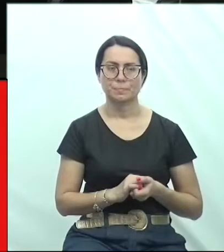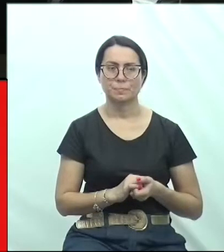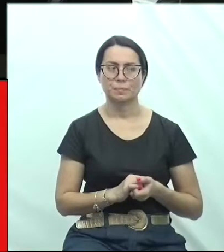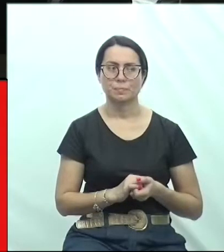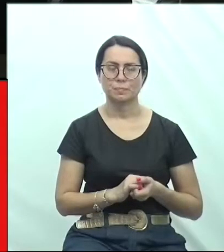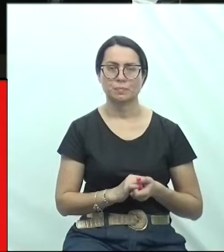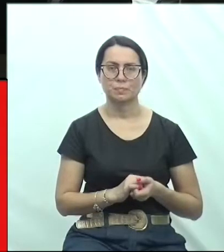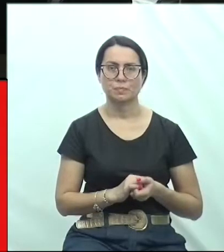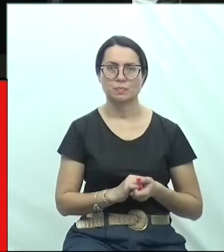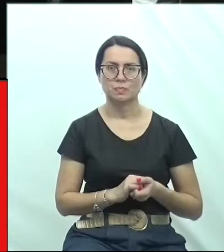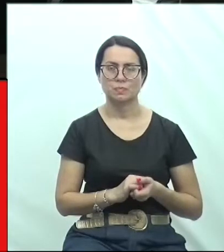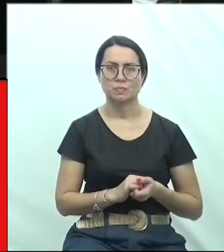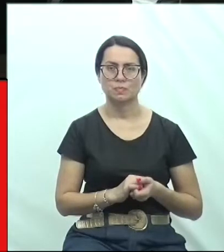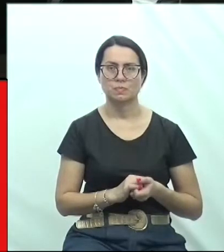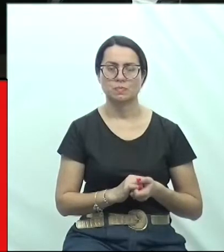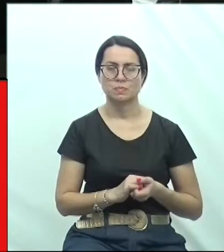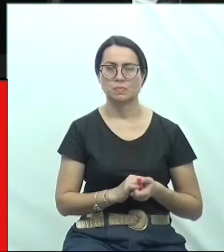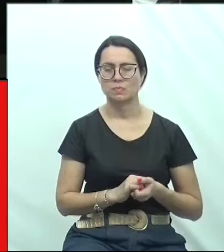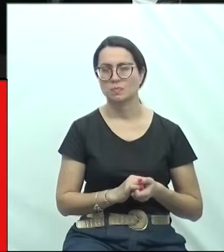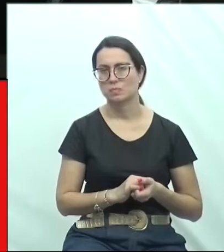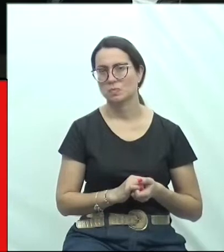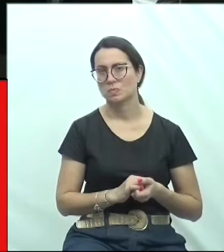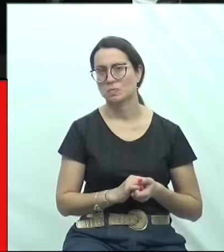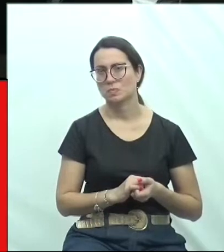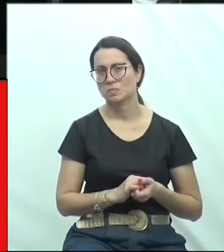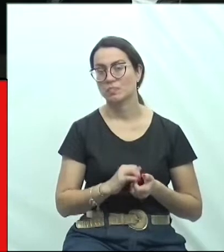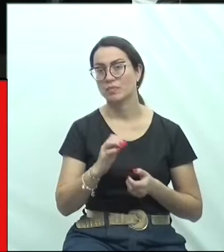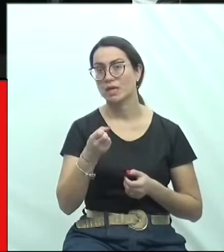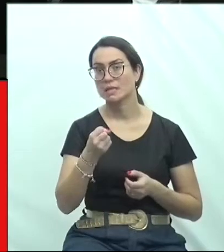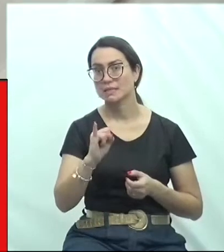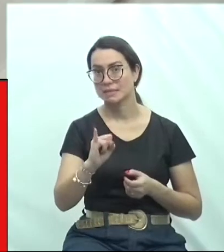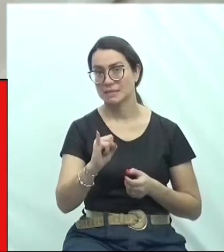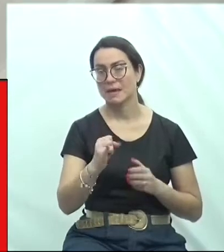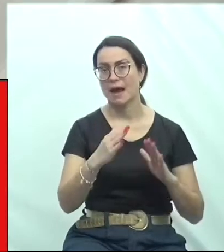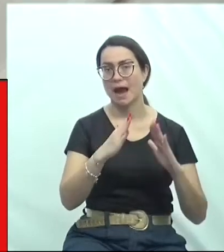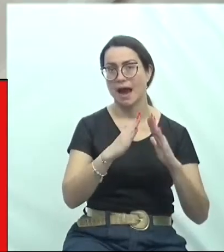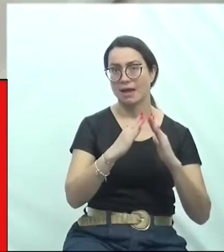assentar a rede coletora em frente à sua residência,